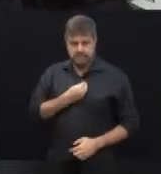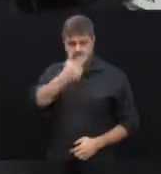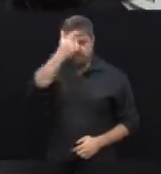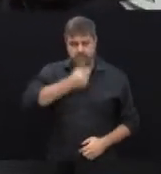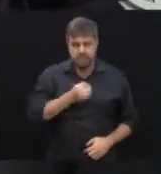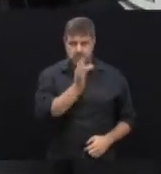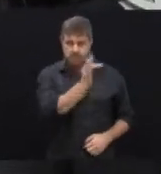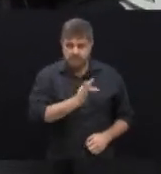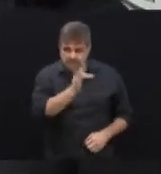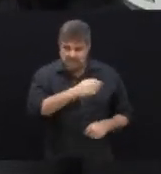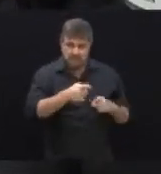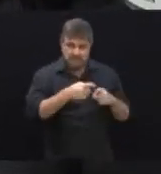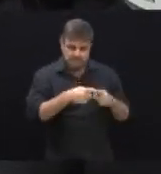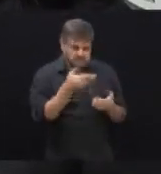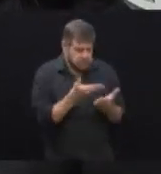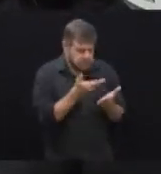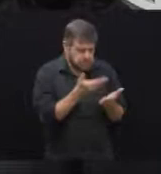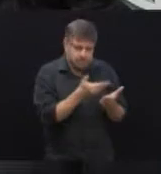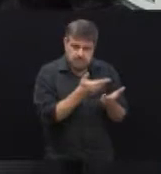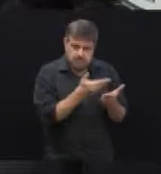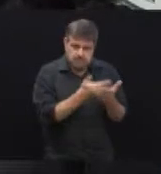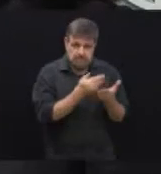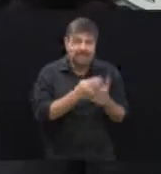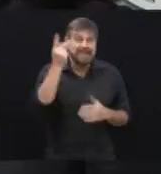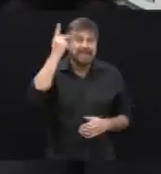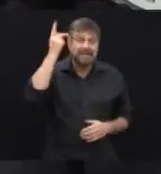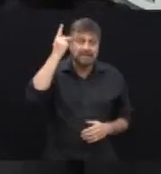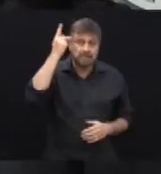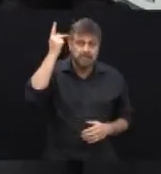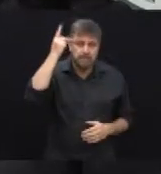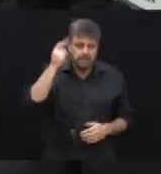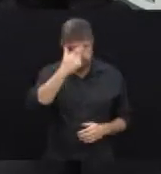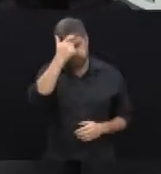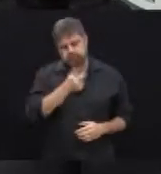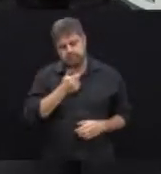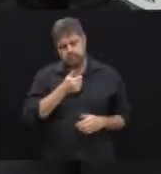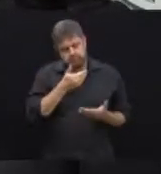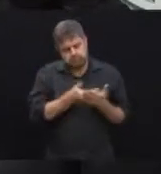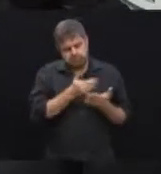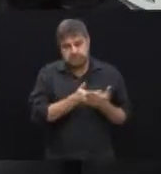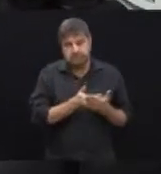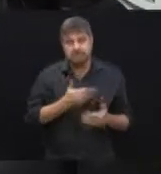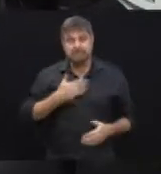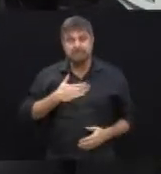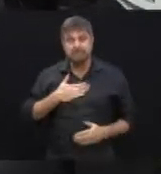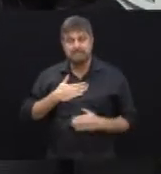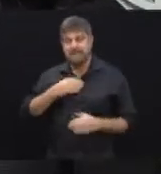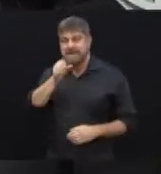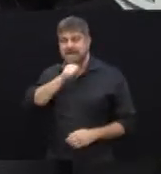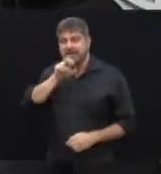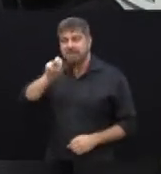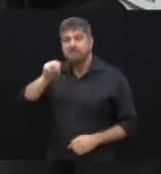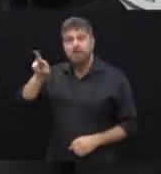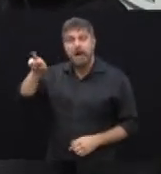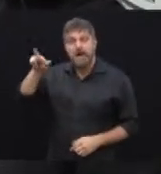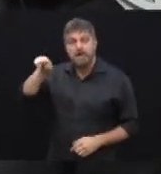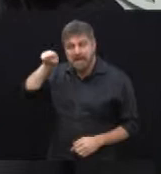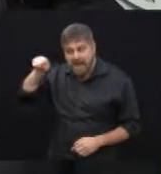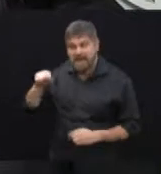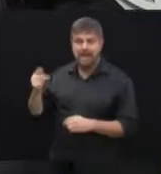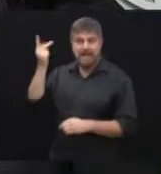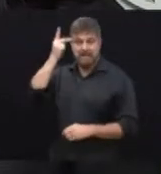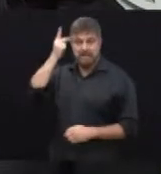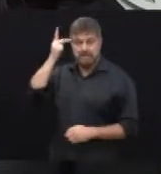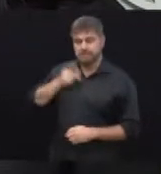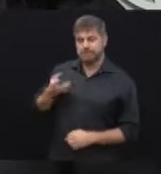quando eu estava na faculdade de medicina, lá na USP em São Paulo, ela morava em São Paulo e ela tinha